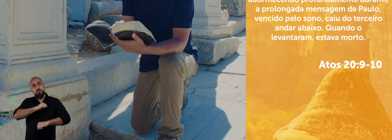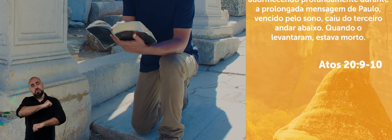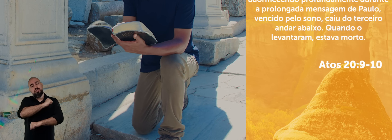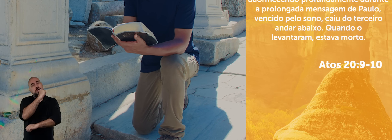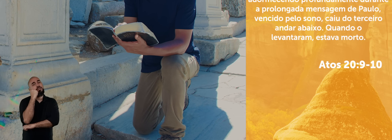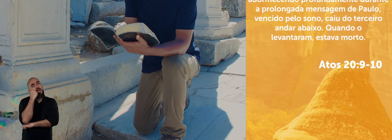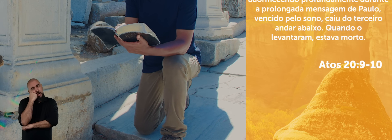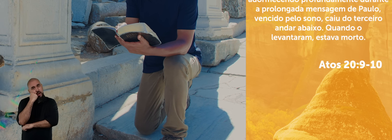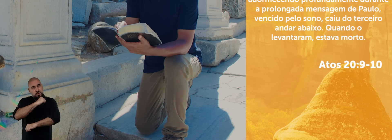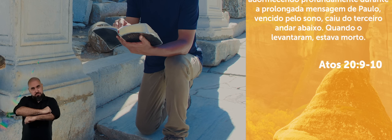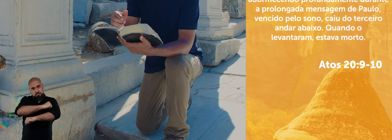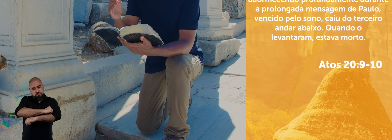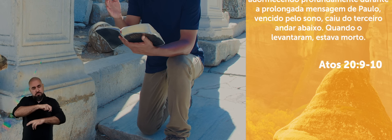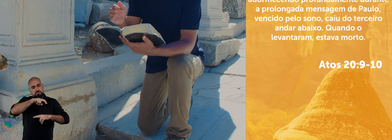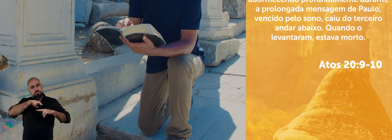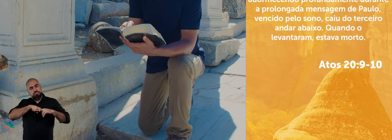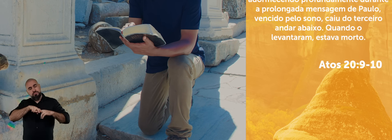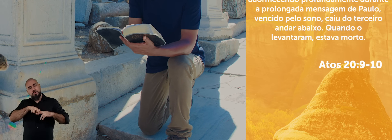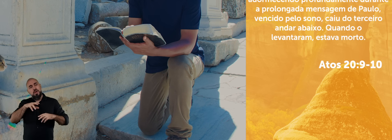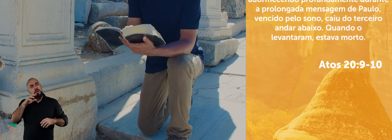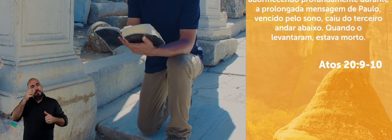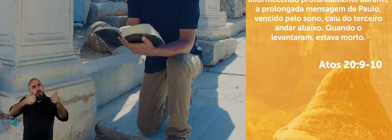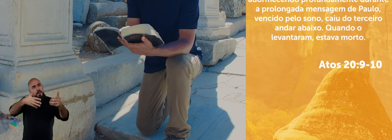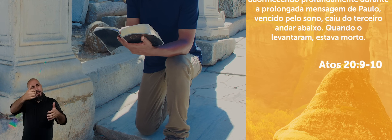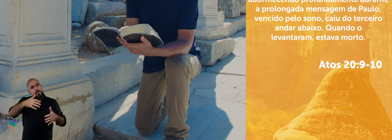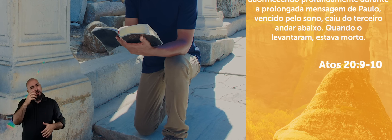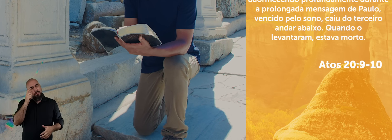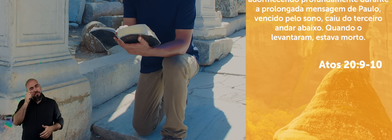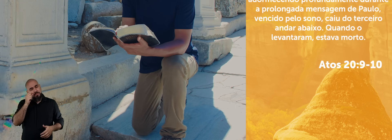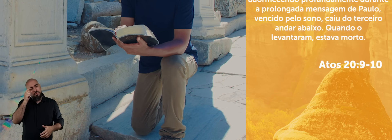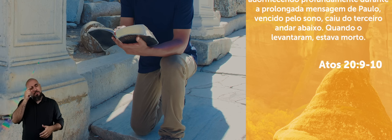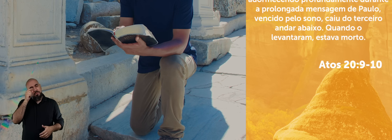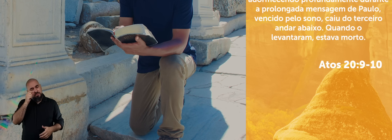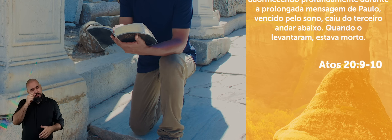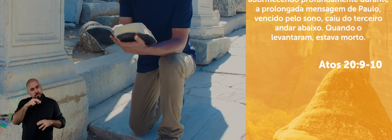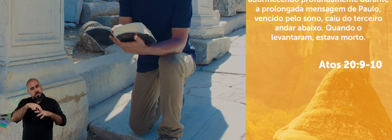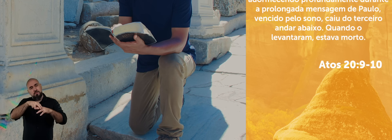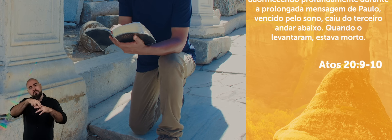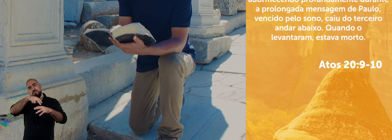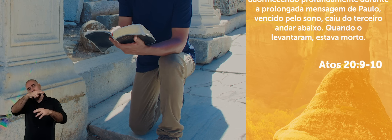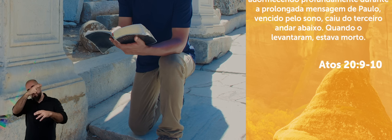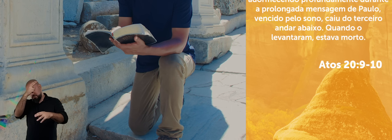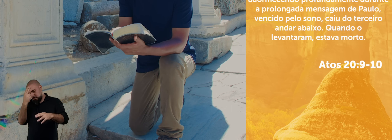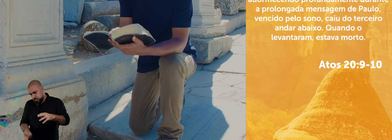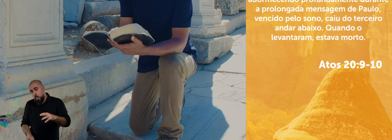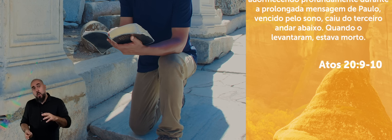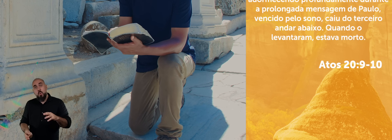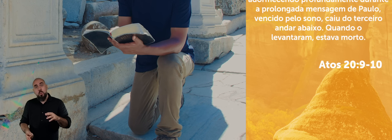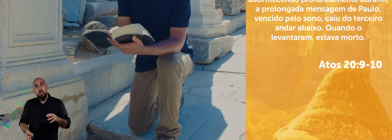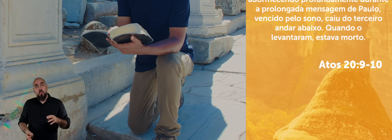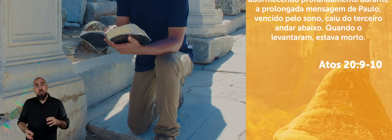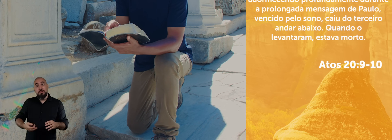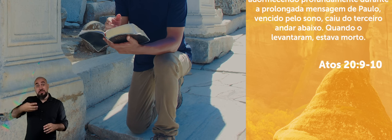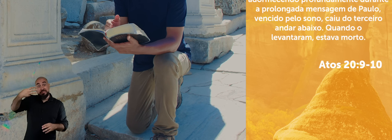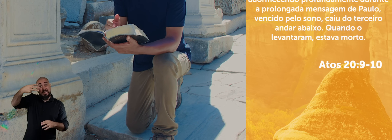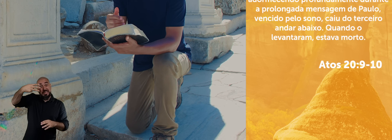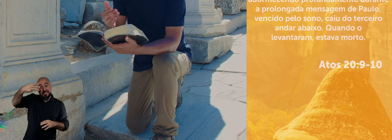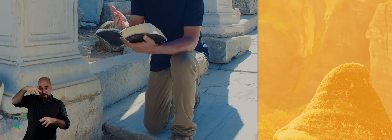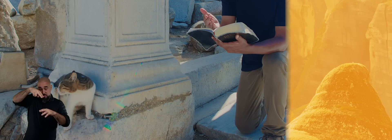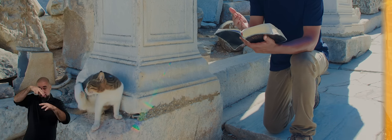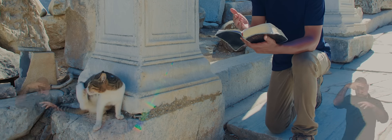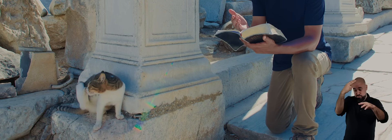adormecendo profundamente durante a prolongada mensagem de Paulo, vencido pelo sono, caiu do terceiro andar abaixo. Aquele jovem